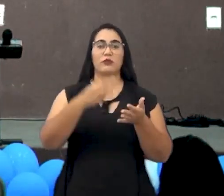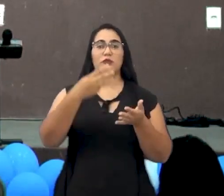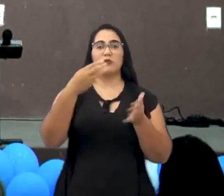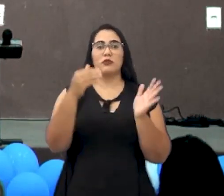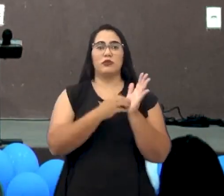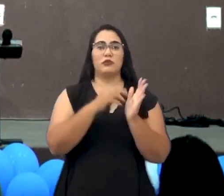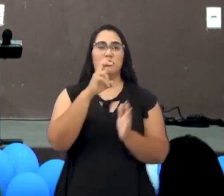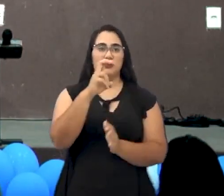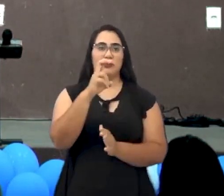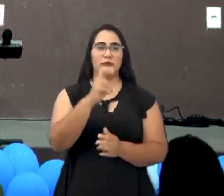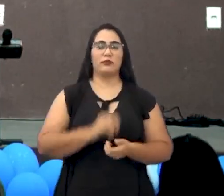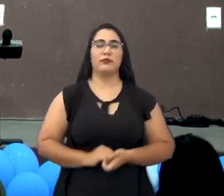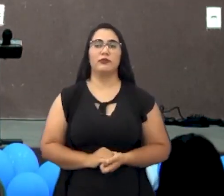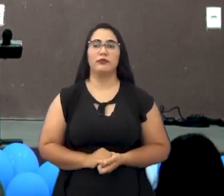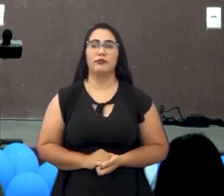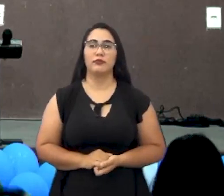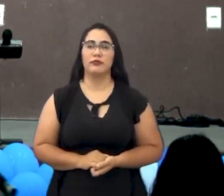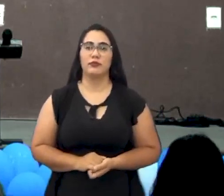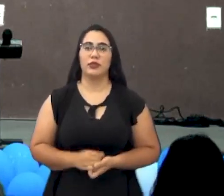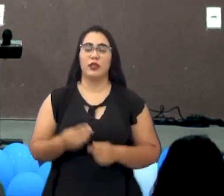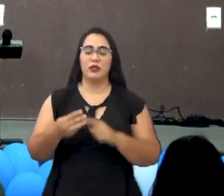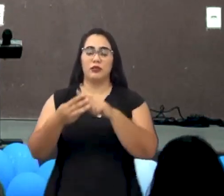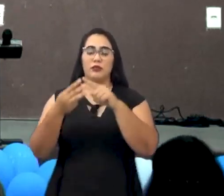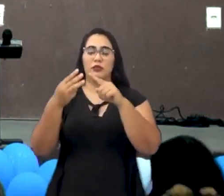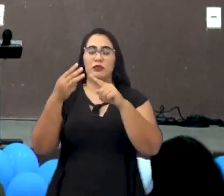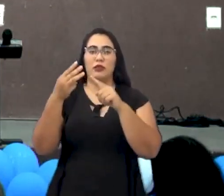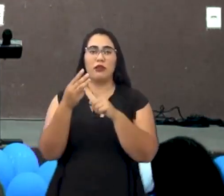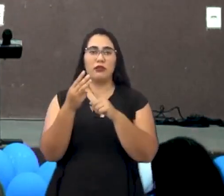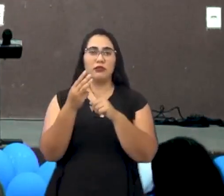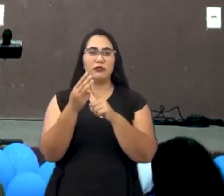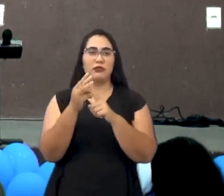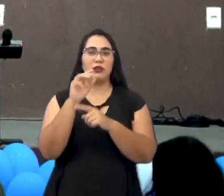5. 3 bem-aventuranças.